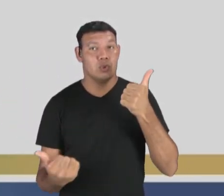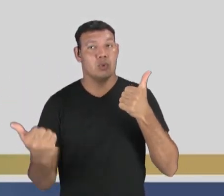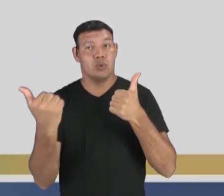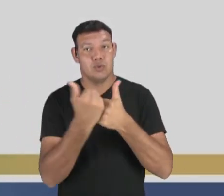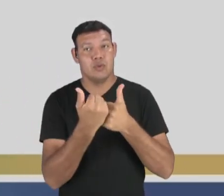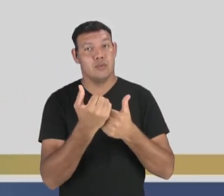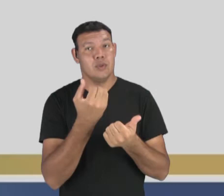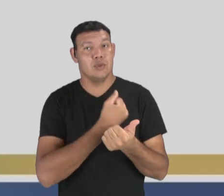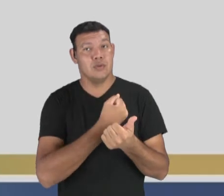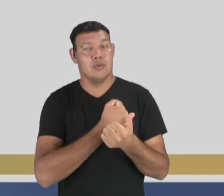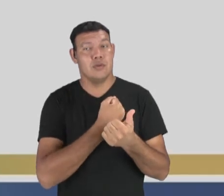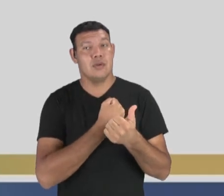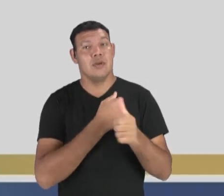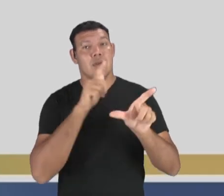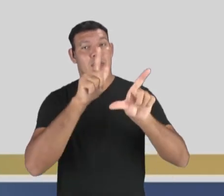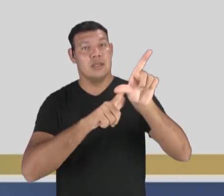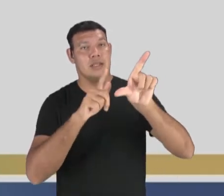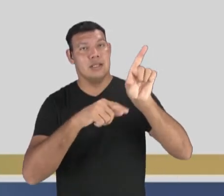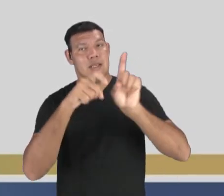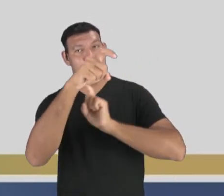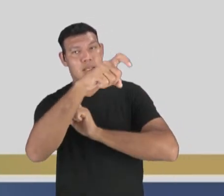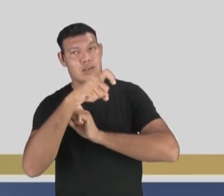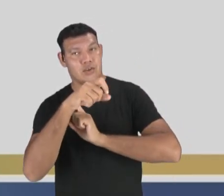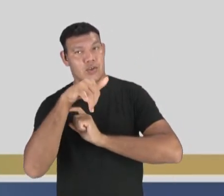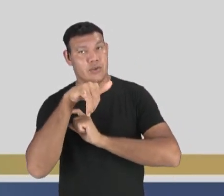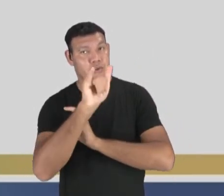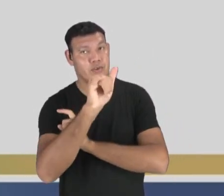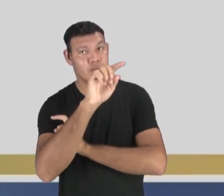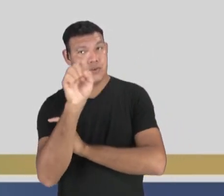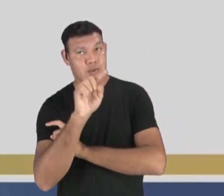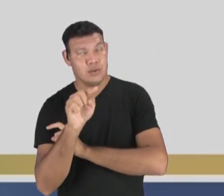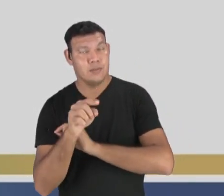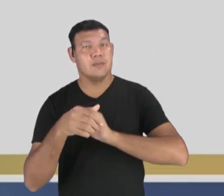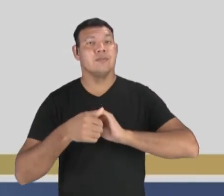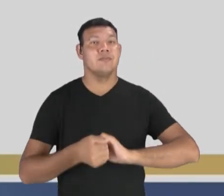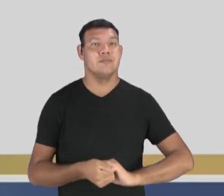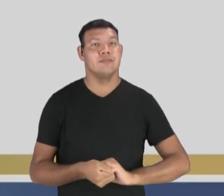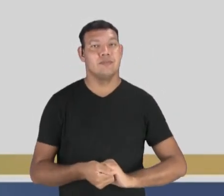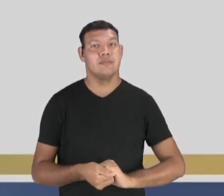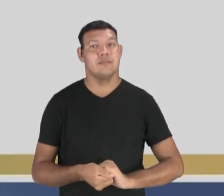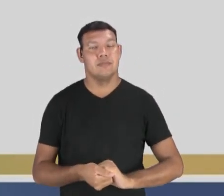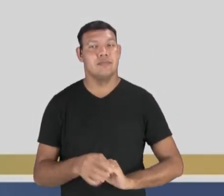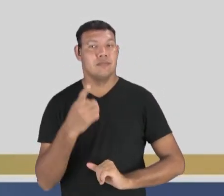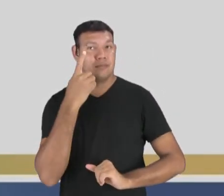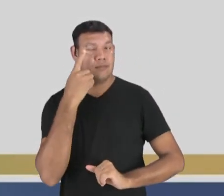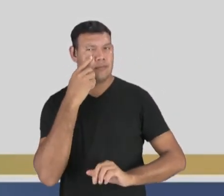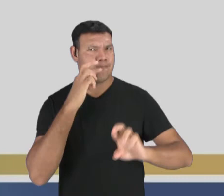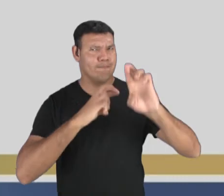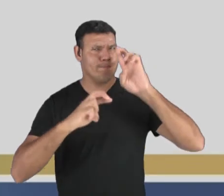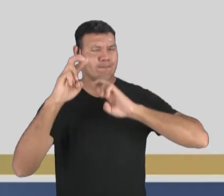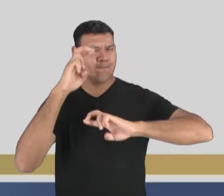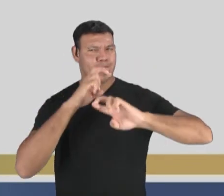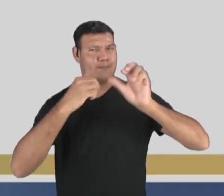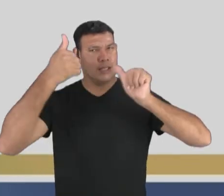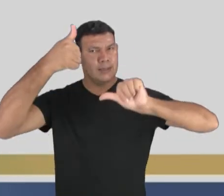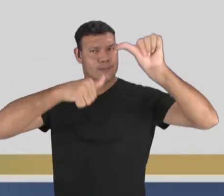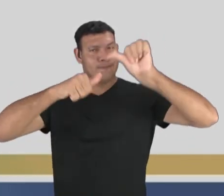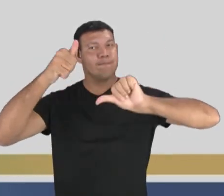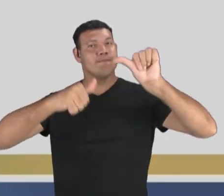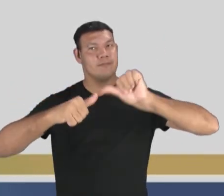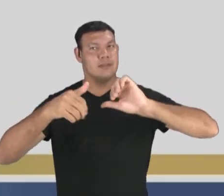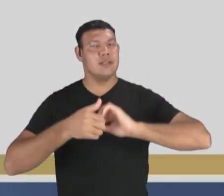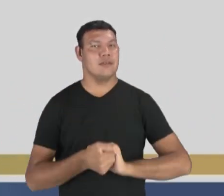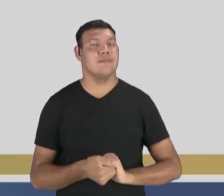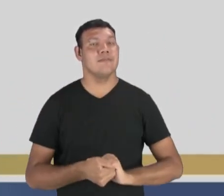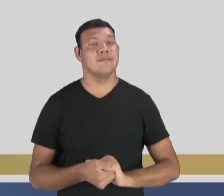valores de x, y, z na equação 3, e aí vamos verificar como é que se comporta